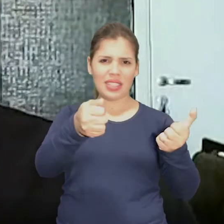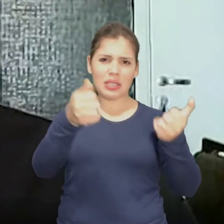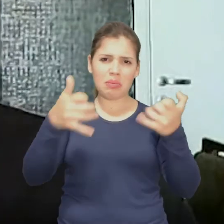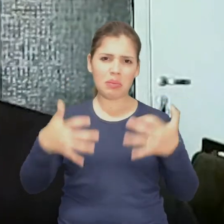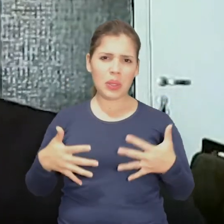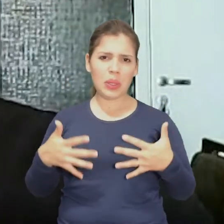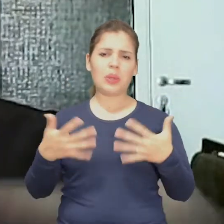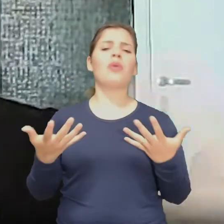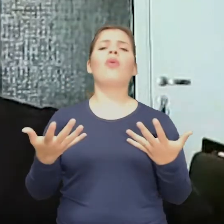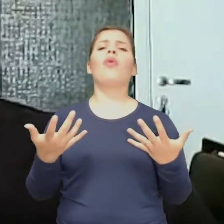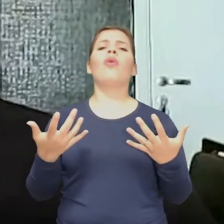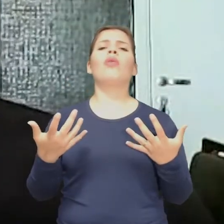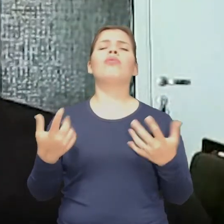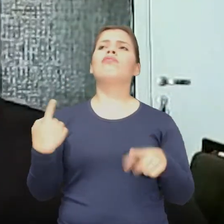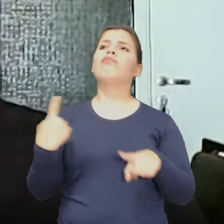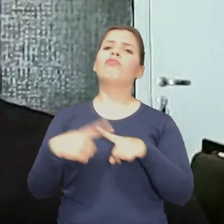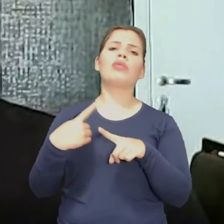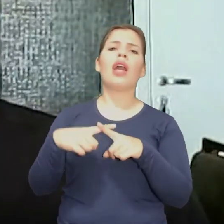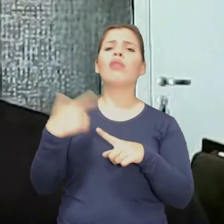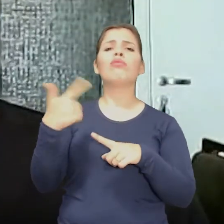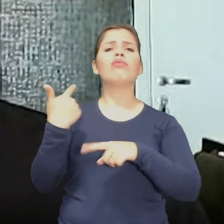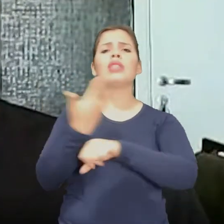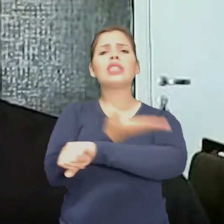falou agora, de repente não tem uma